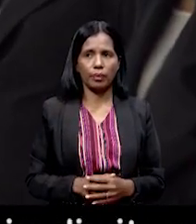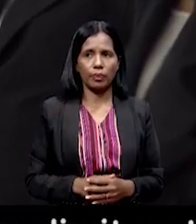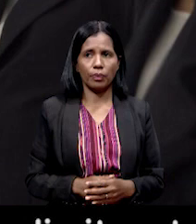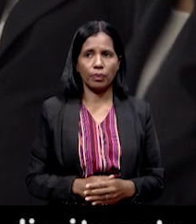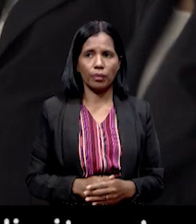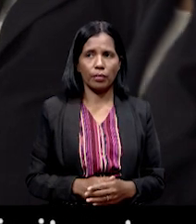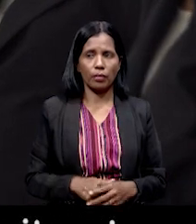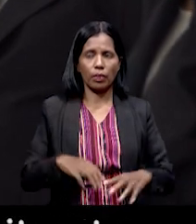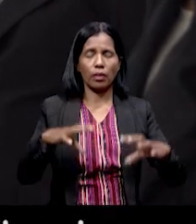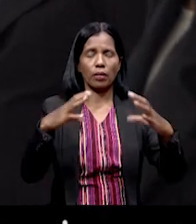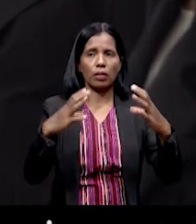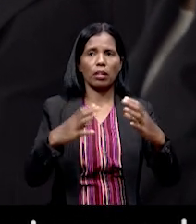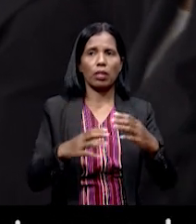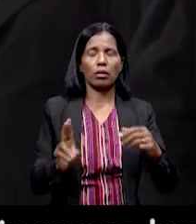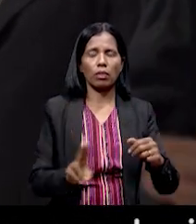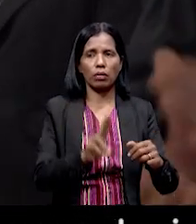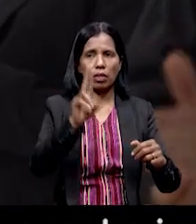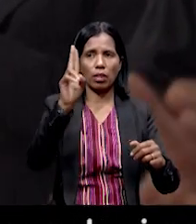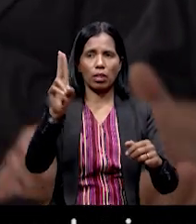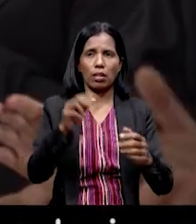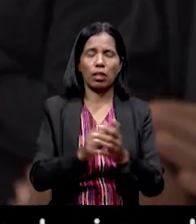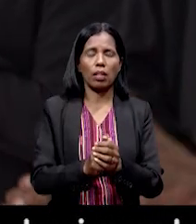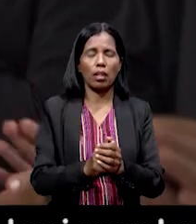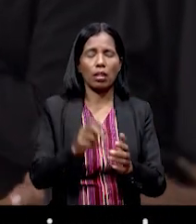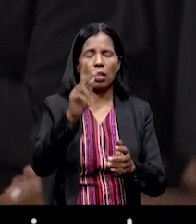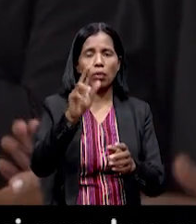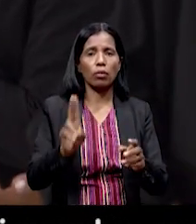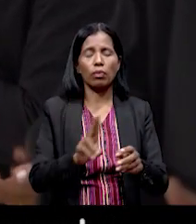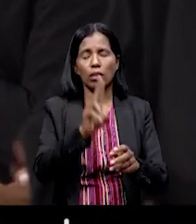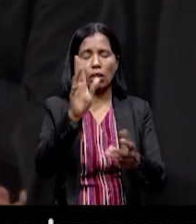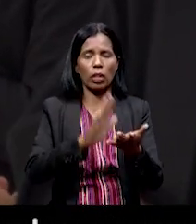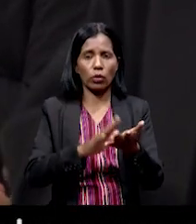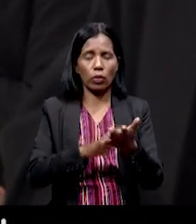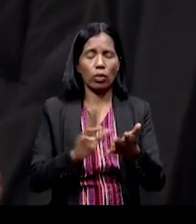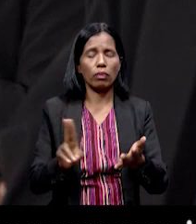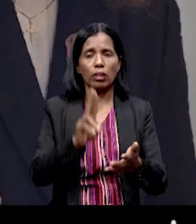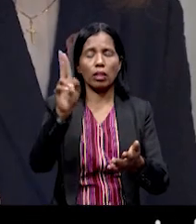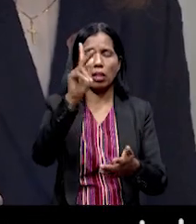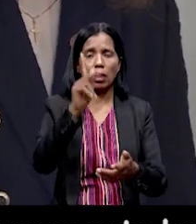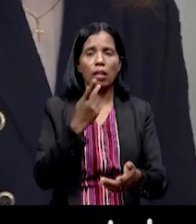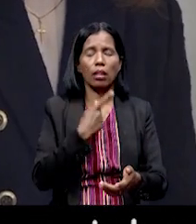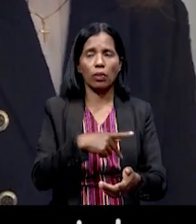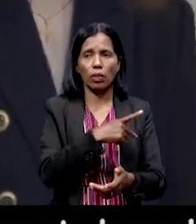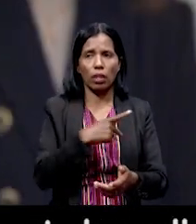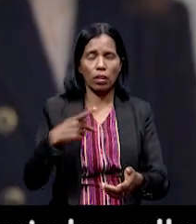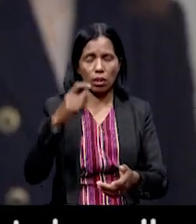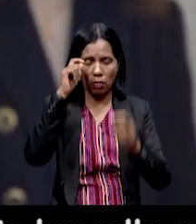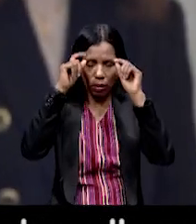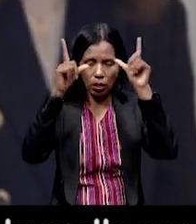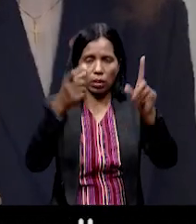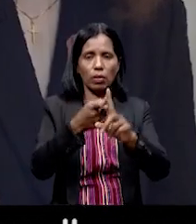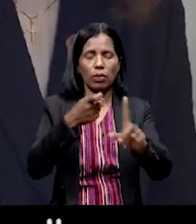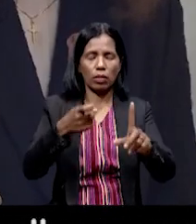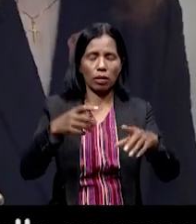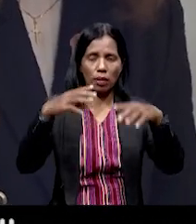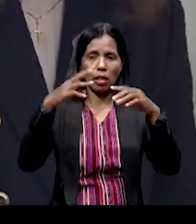Conselheiro Sira ba Conselho Universitário Universidade Católica Timorense nebesimo posse composto do ex-presidente da República José